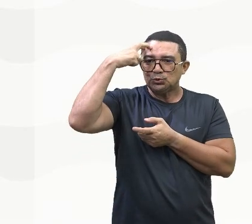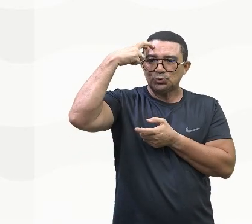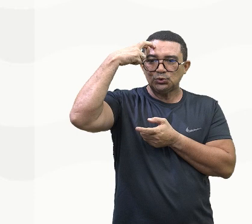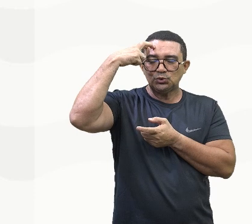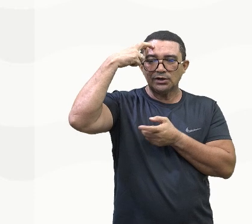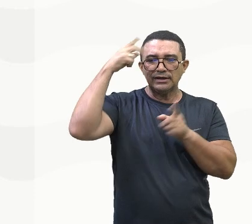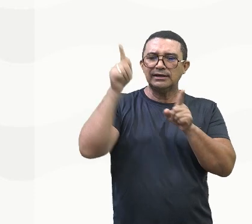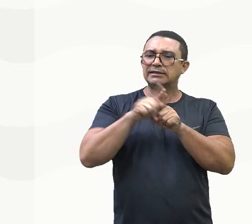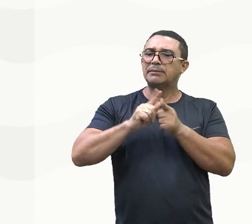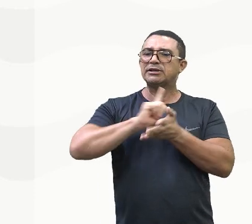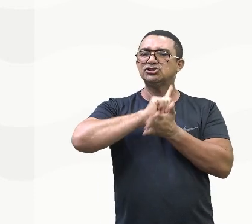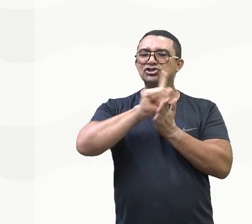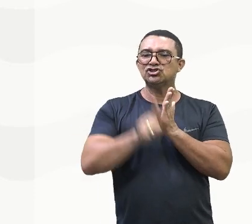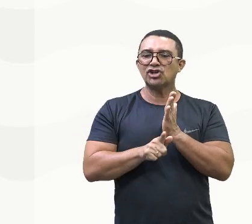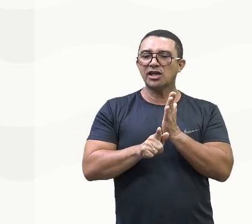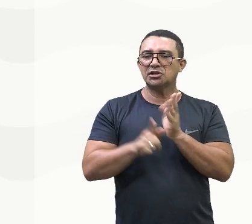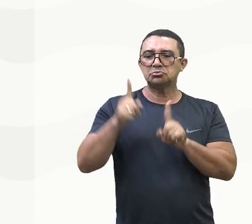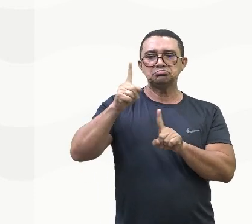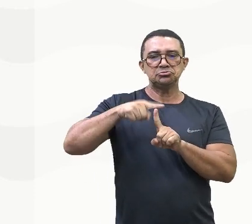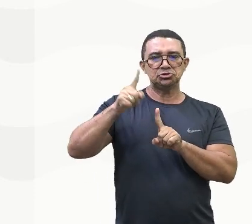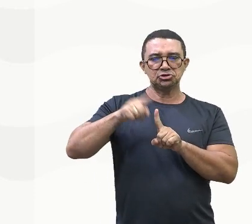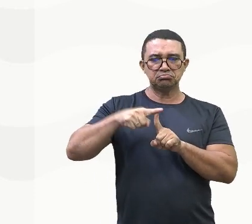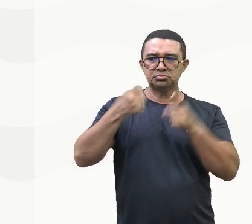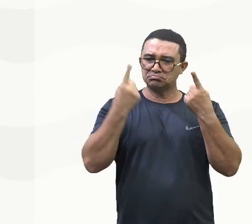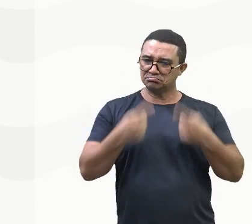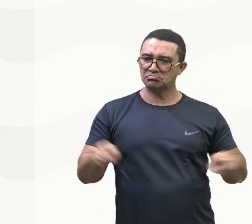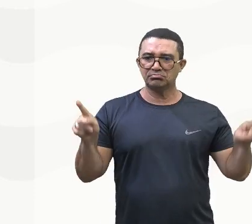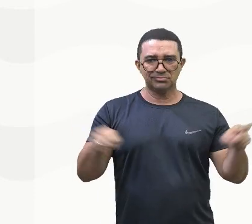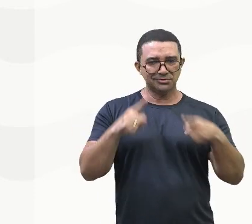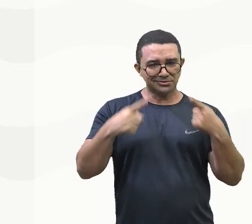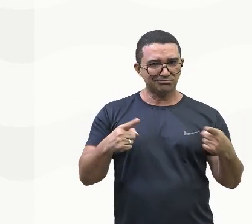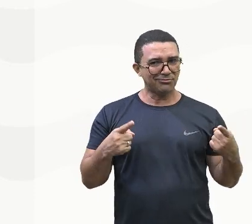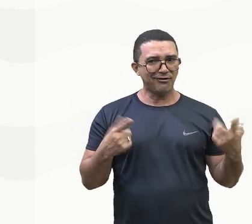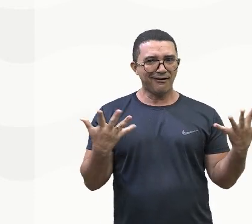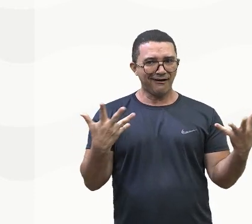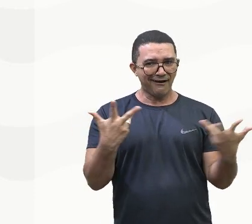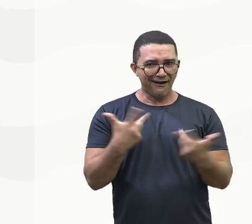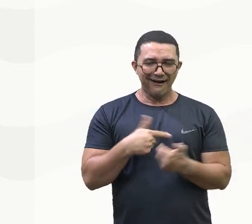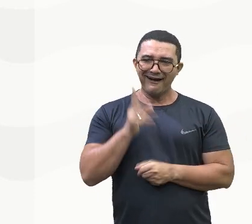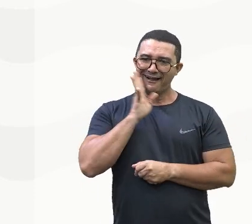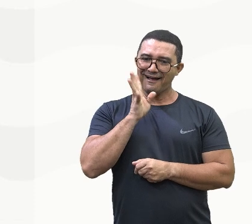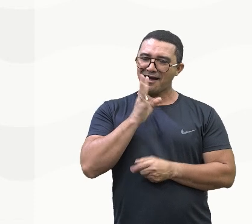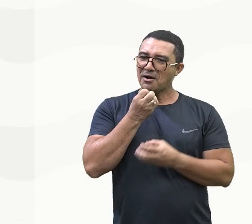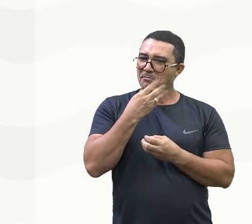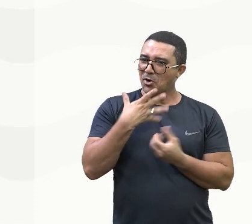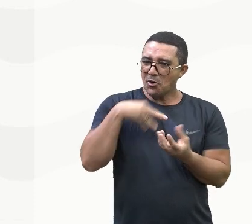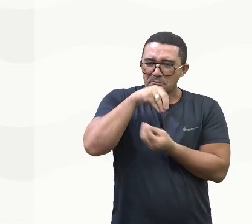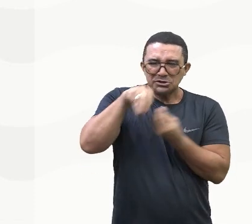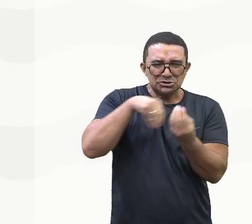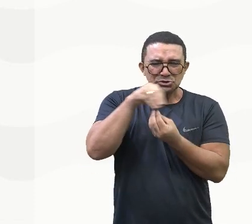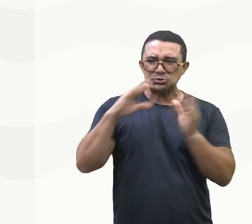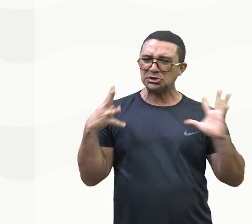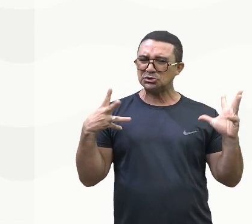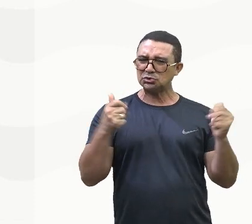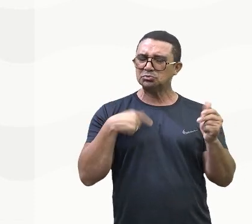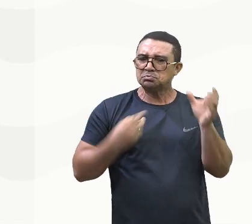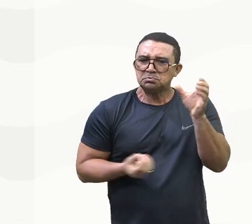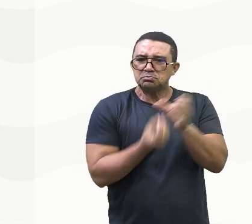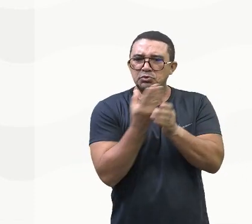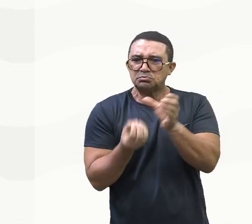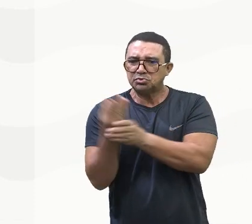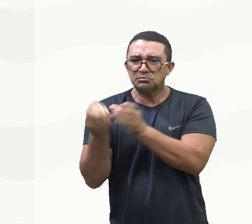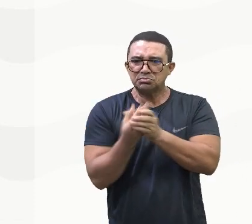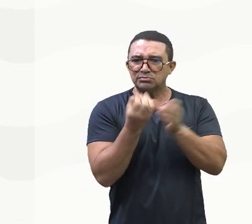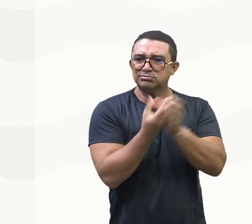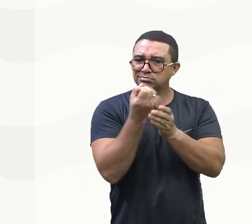de gêneros musicais. Isso é que é bom, né, pessoal? Olha aí, a mistura de tudo terminou gerando isso